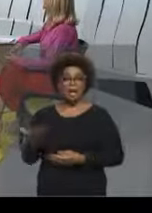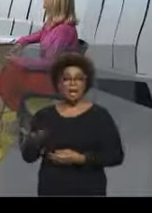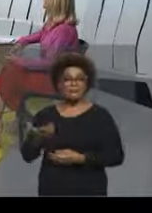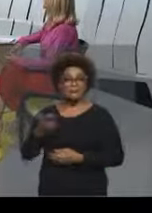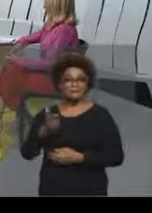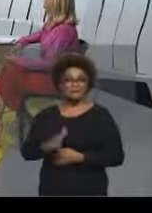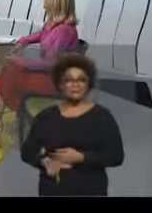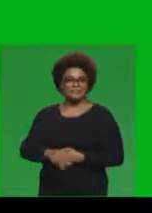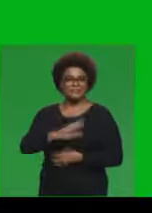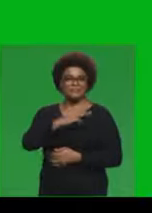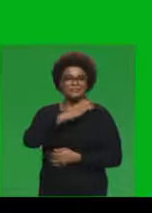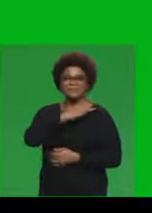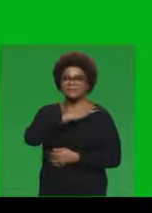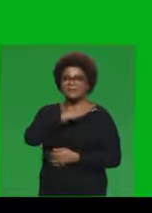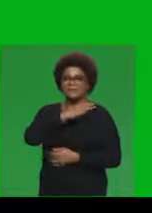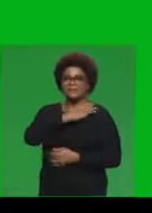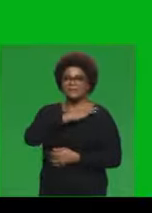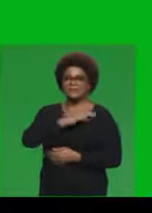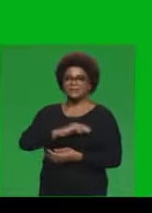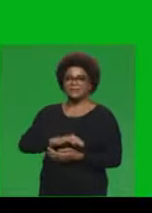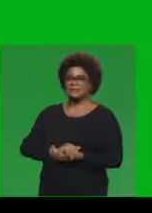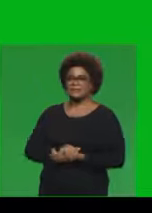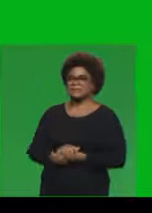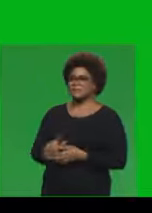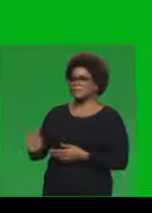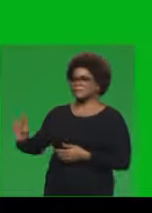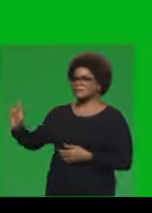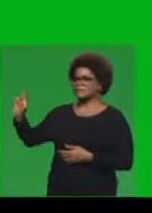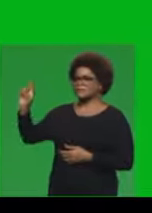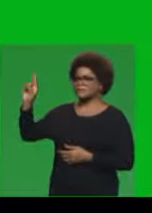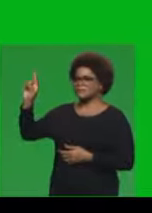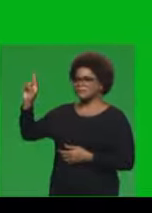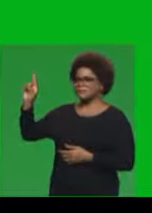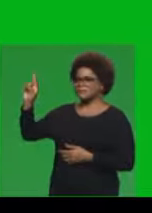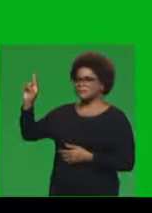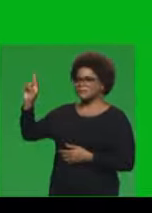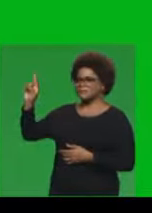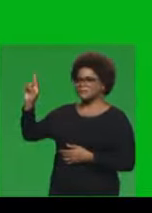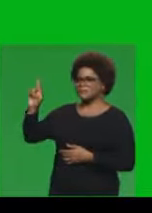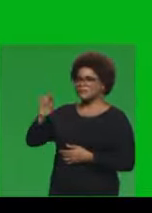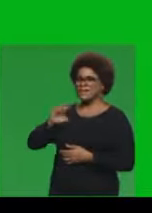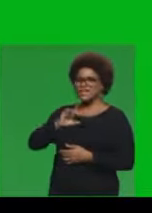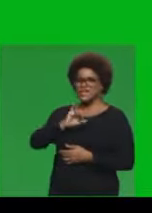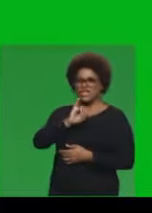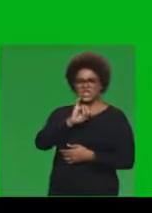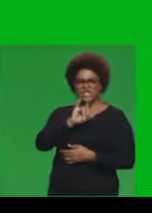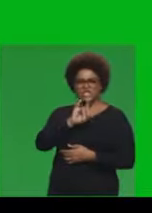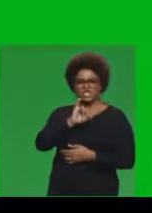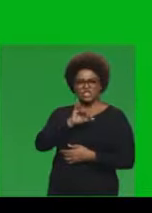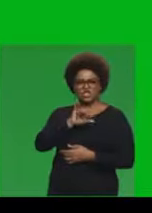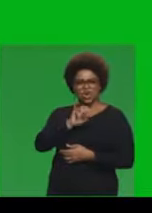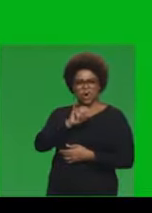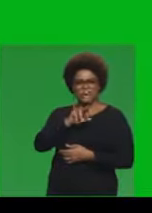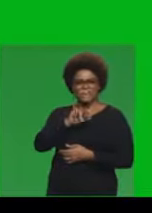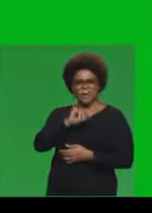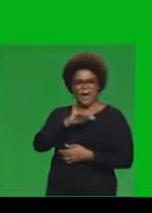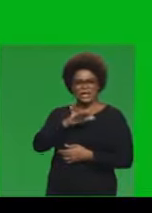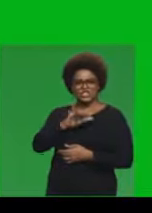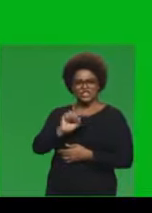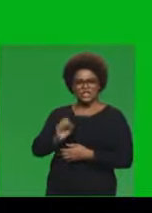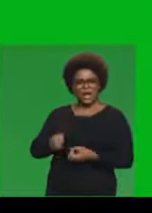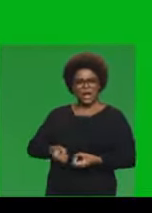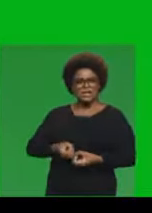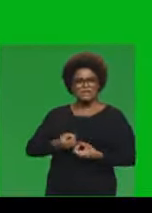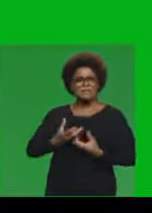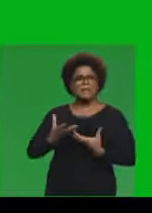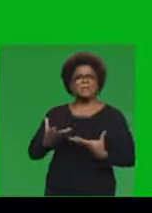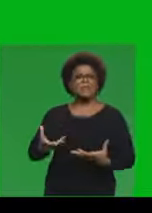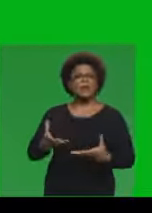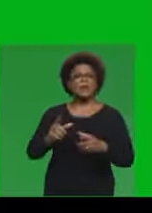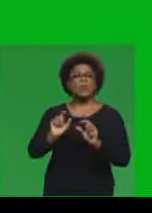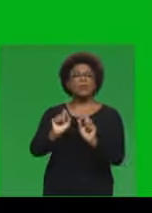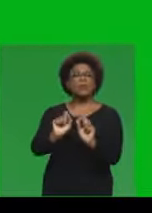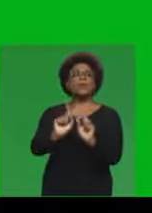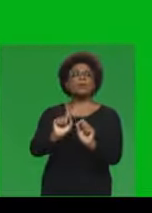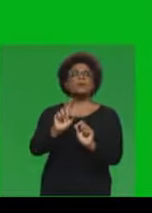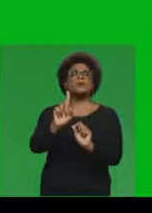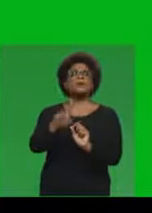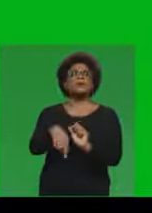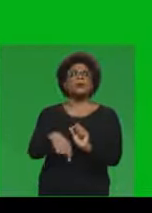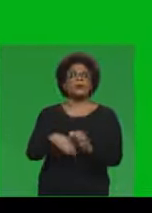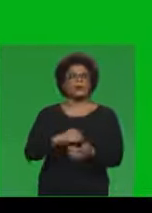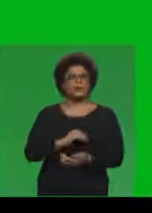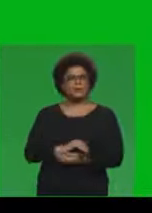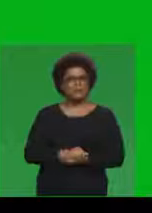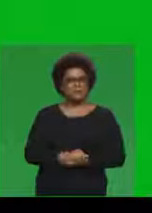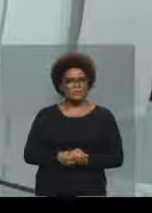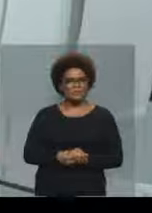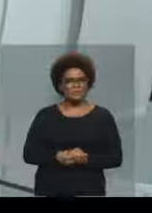ano, o que é uma expressão idiomática? Legal. Gente, são aquelas